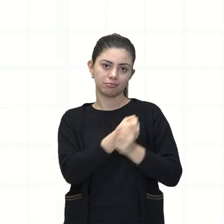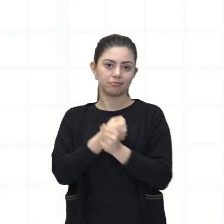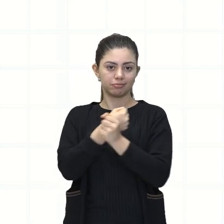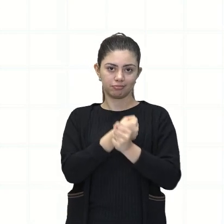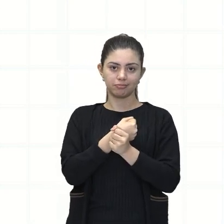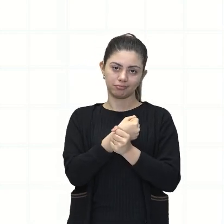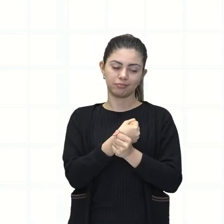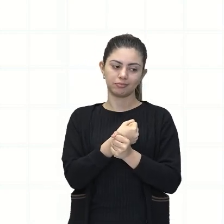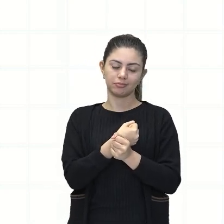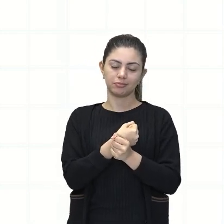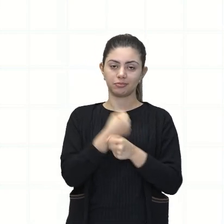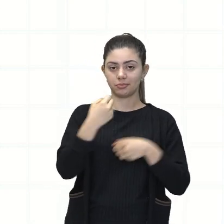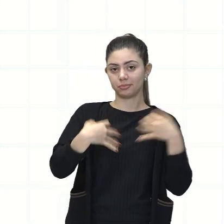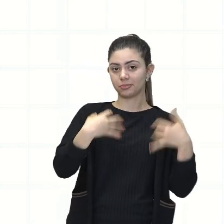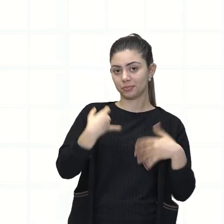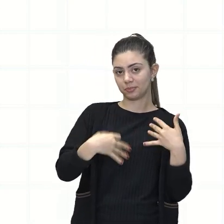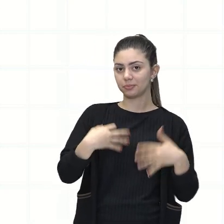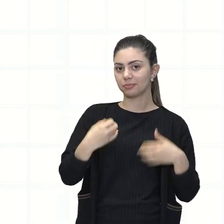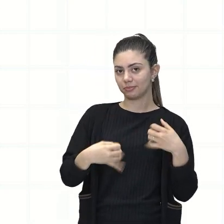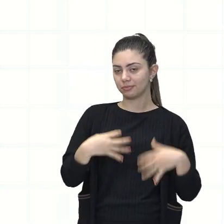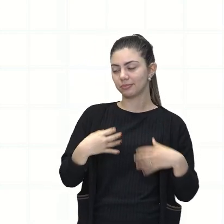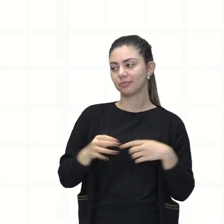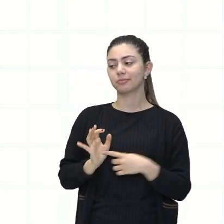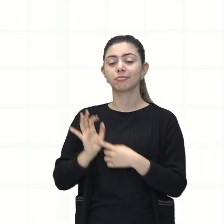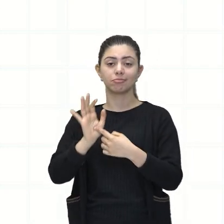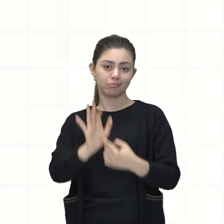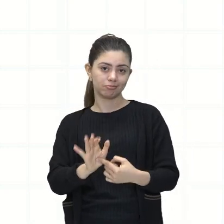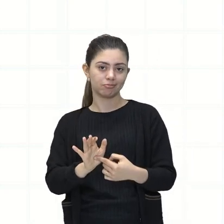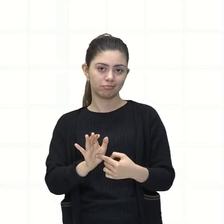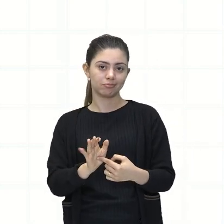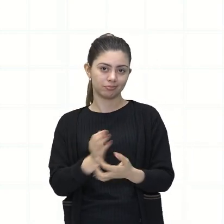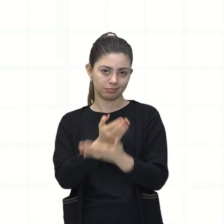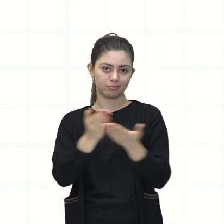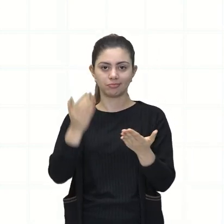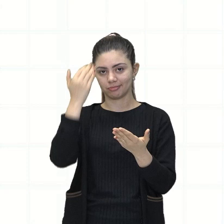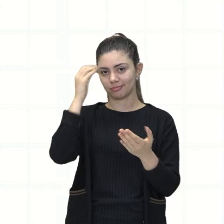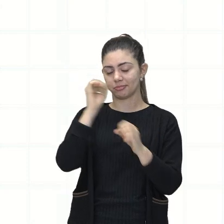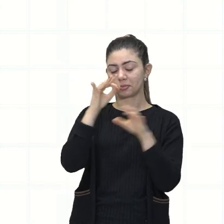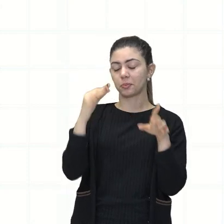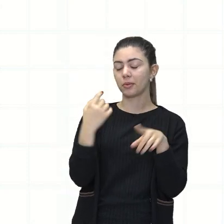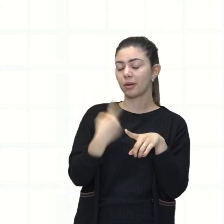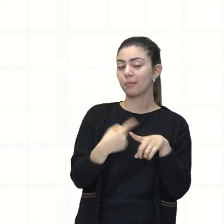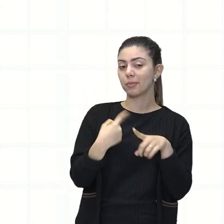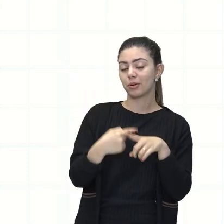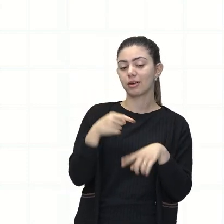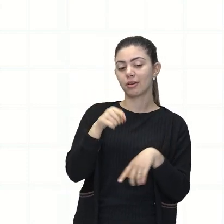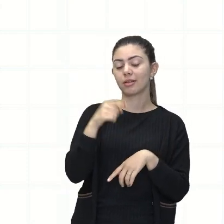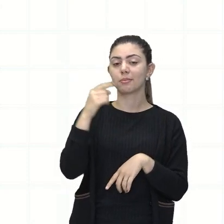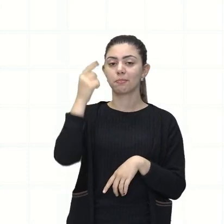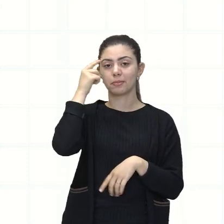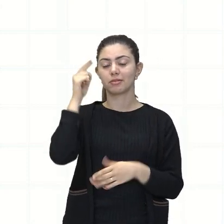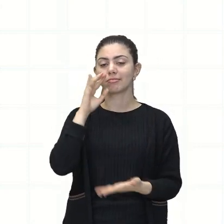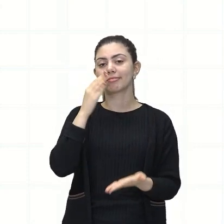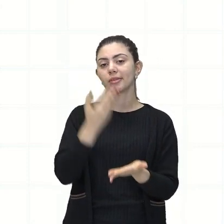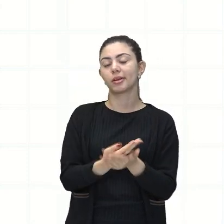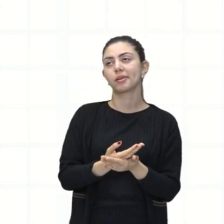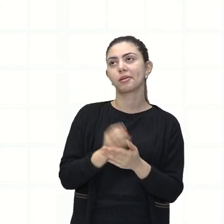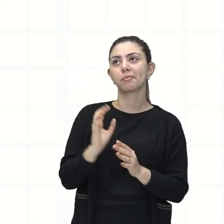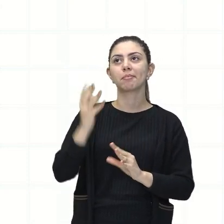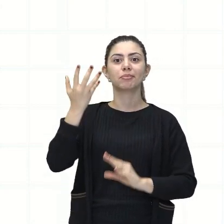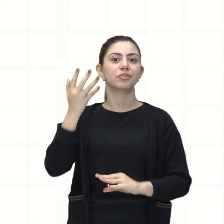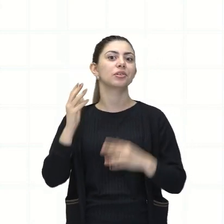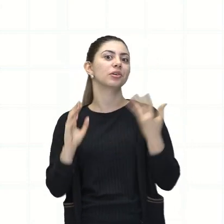ele vai mostrar e vai esclarecer para vocês por que ele acredita em tal fato, em